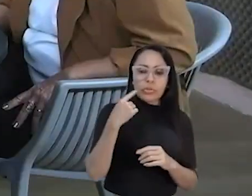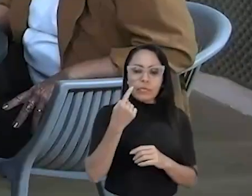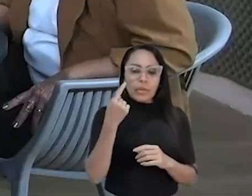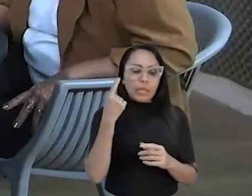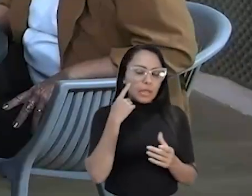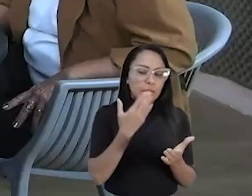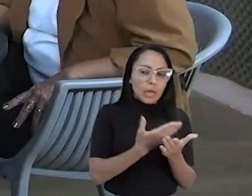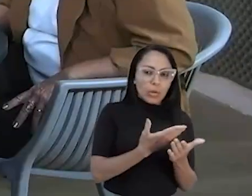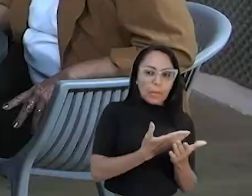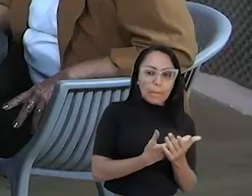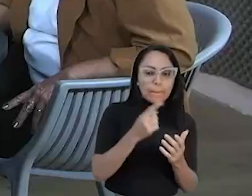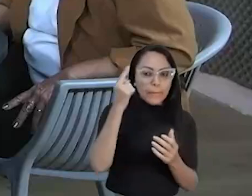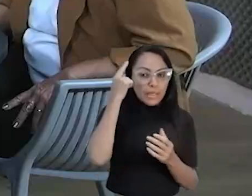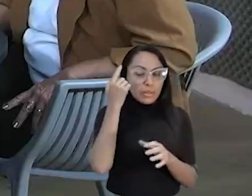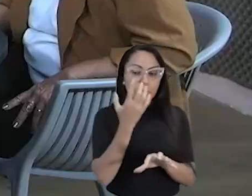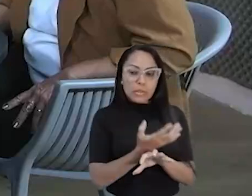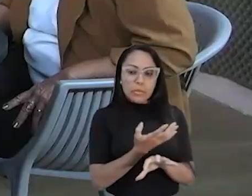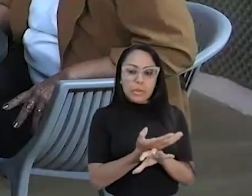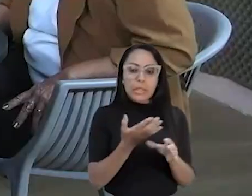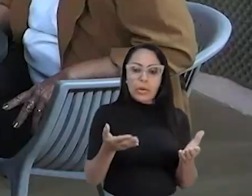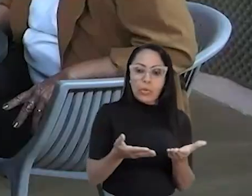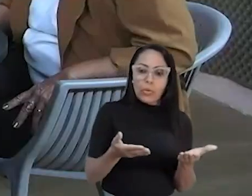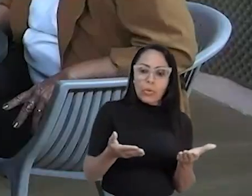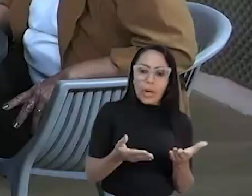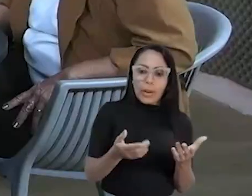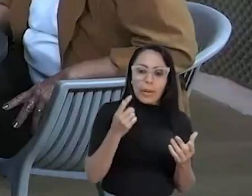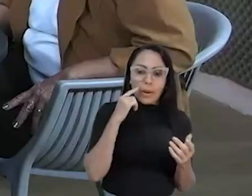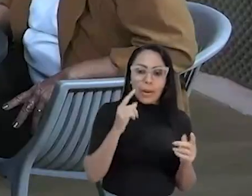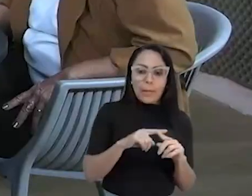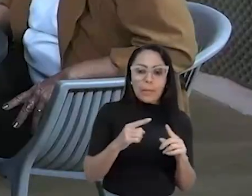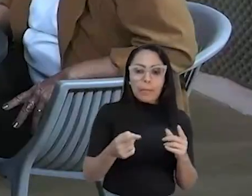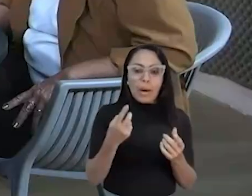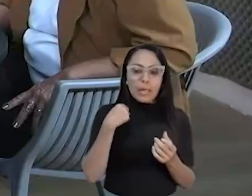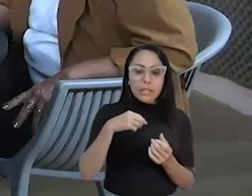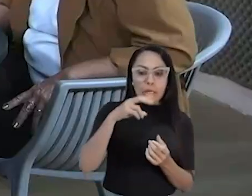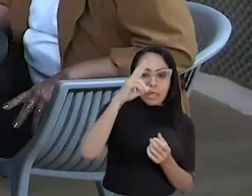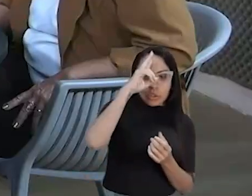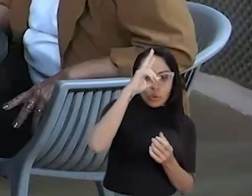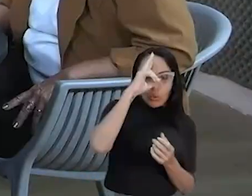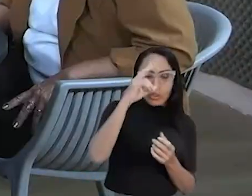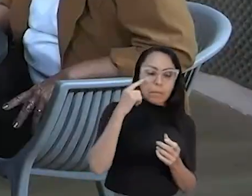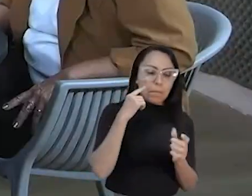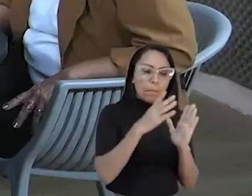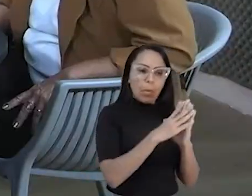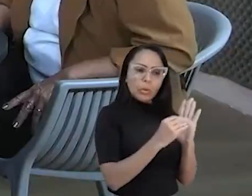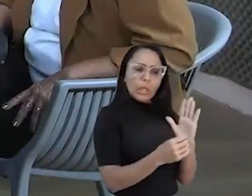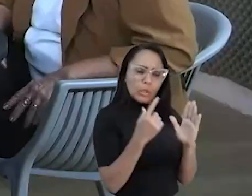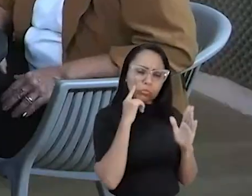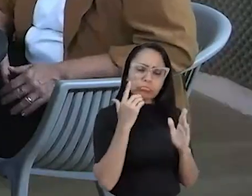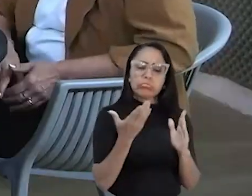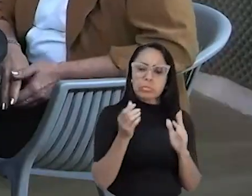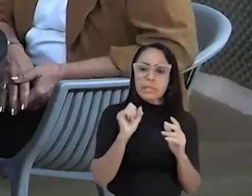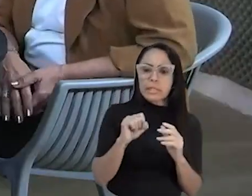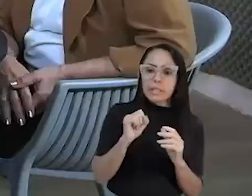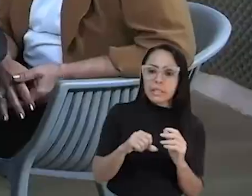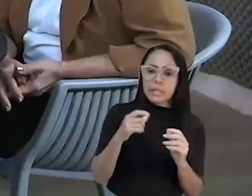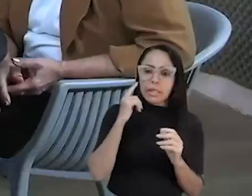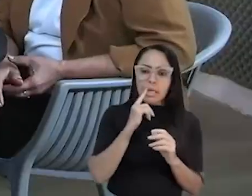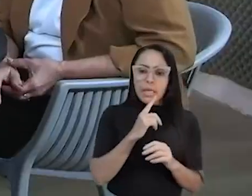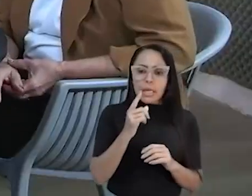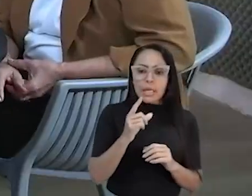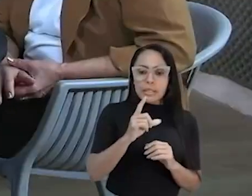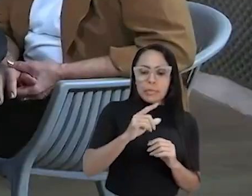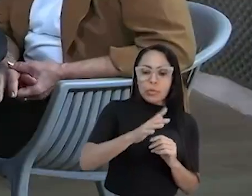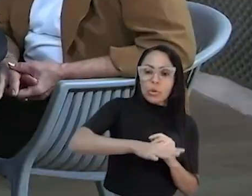pensando nessa disciplina que está rolando agora. Mas, assim, a história do módulo, né? Que é esse